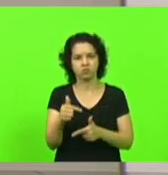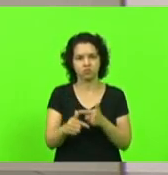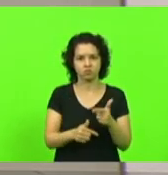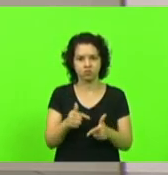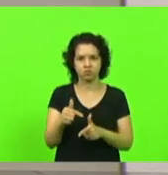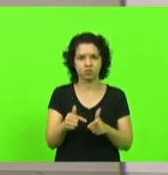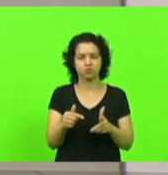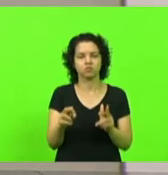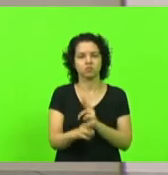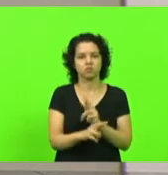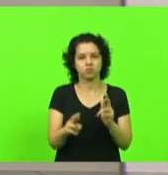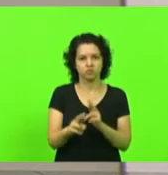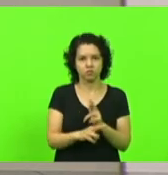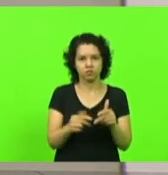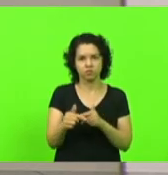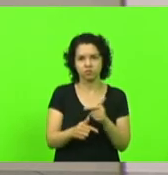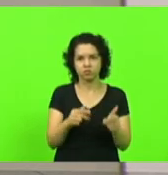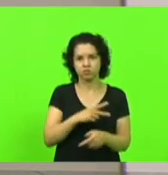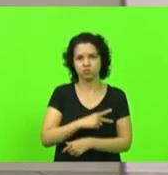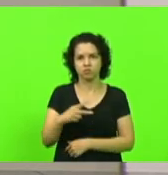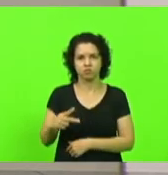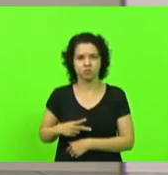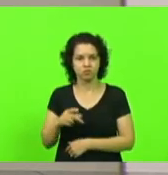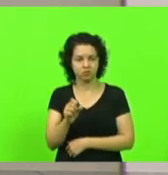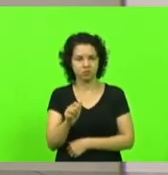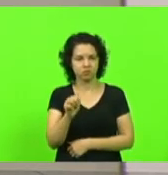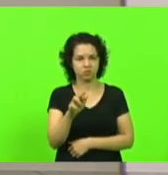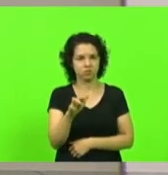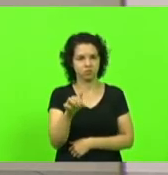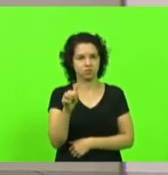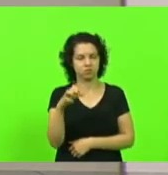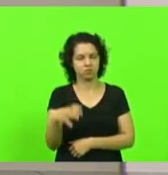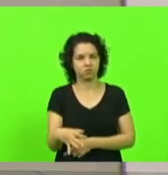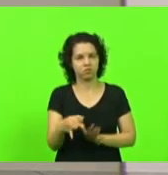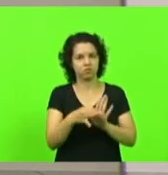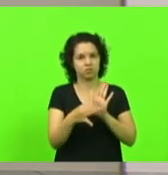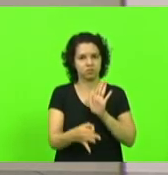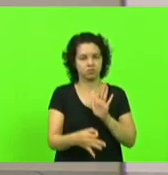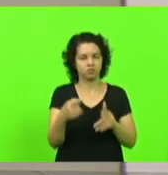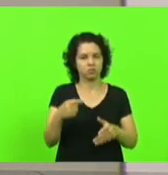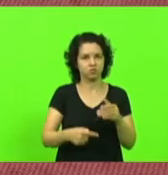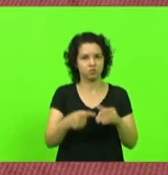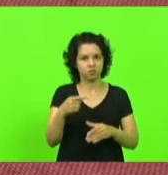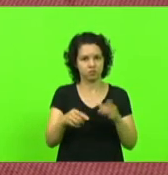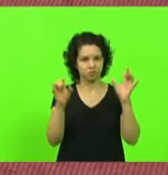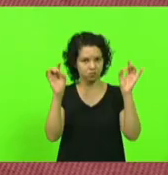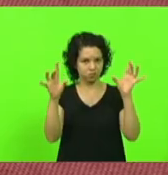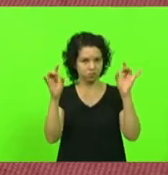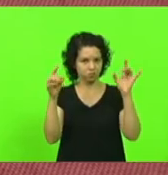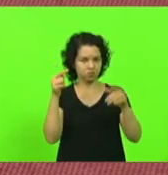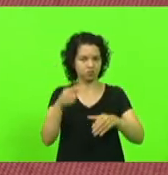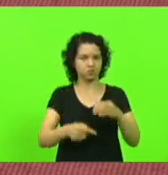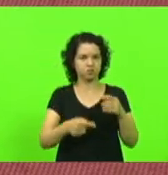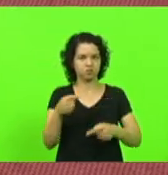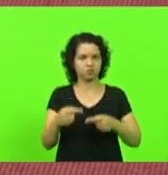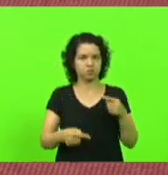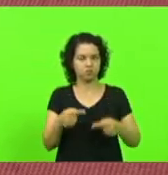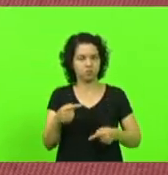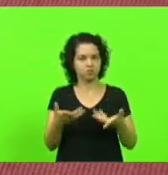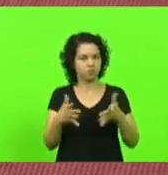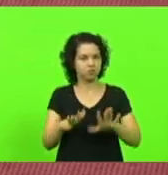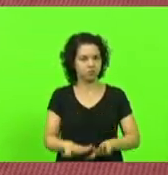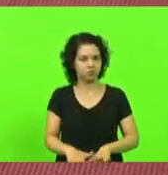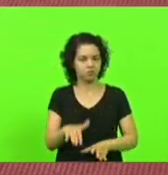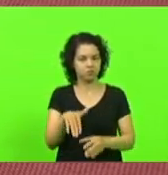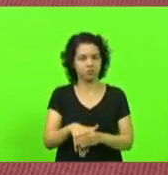Serviços Públicos de Santa Catarina, RESC. Parecer favorável da Comissão Especial. Em discussão. Não havendo quem queira discutir, em